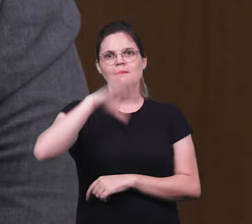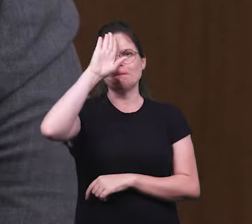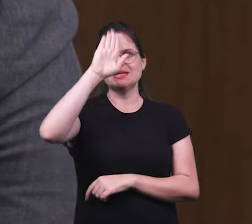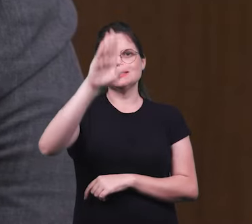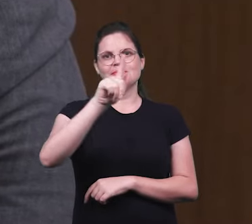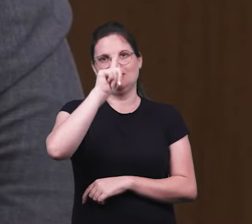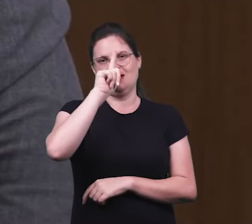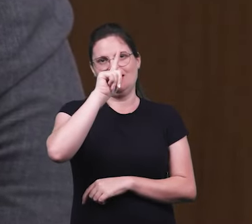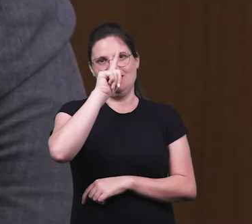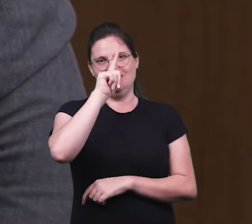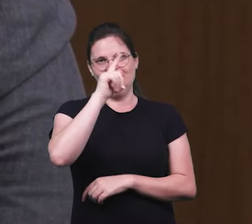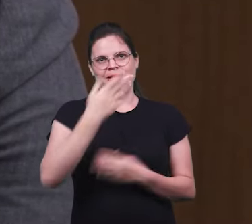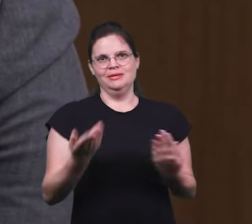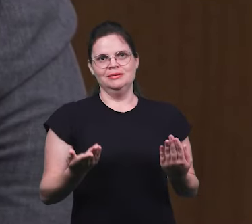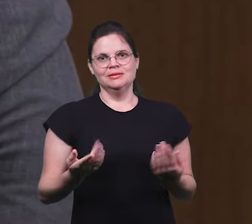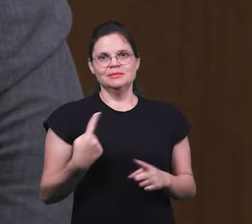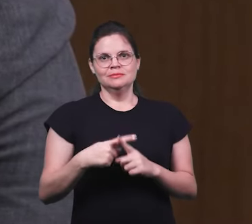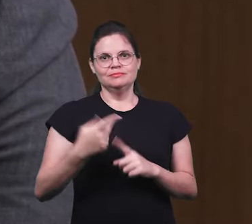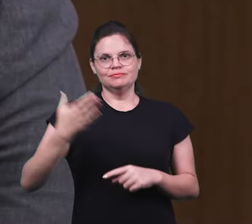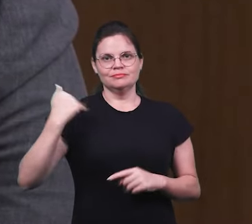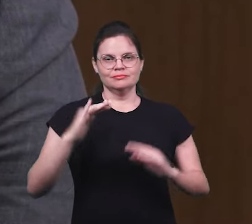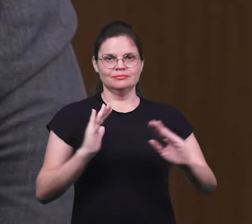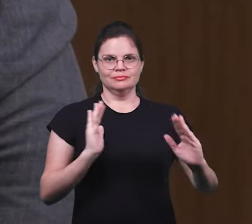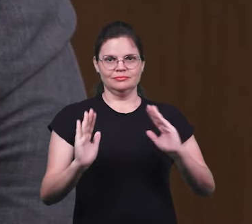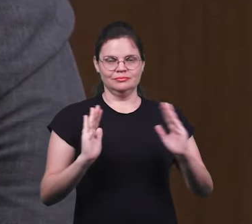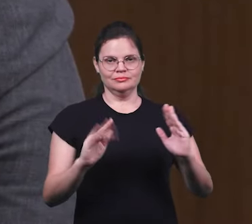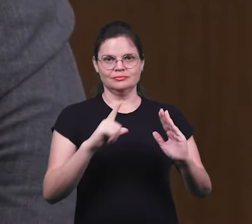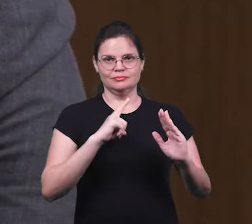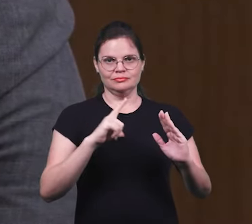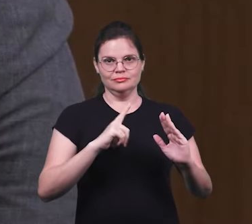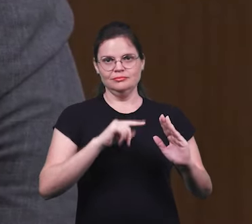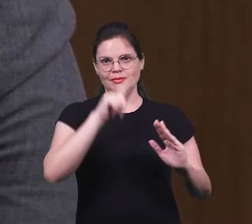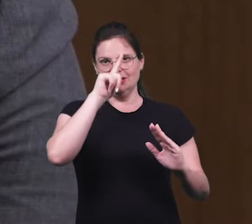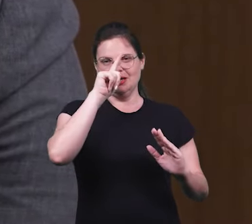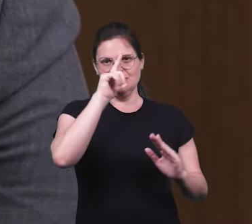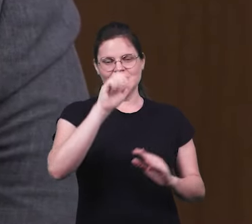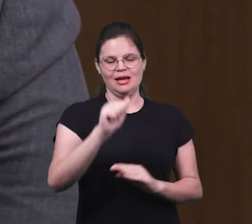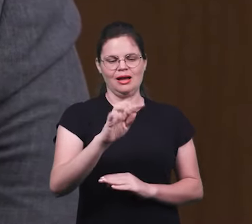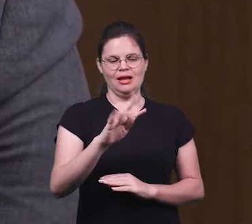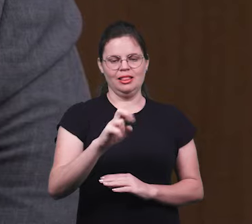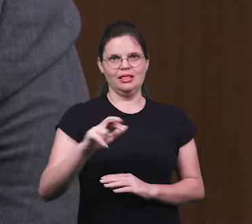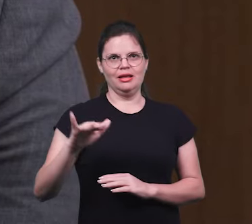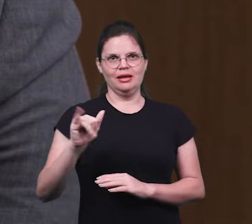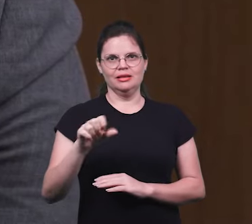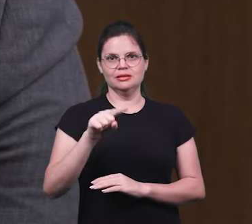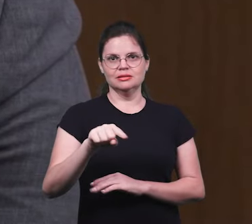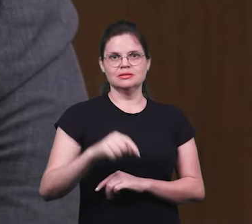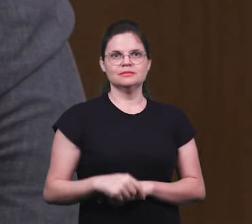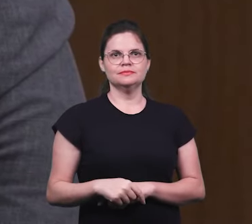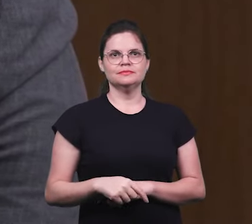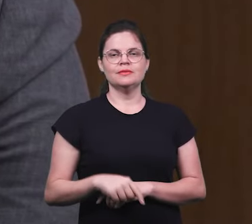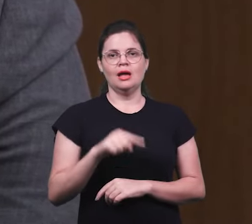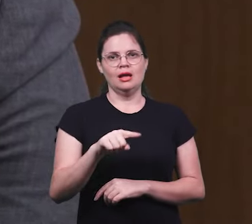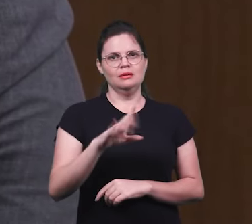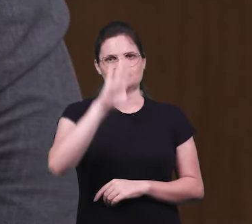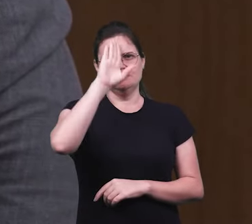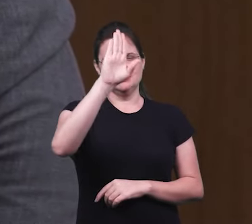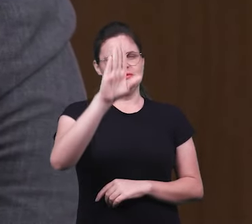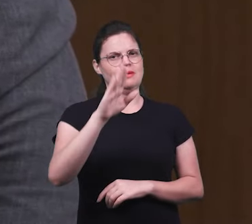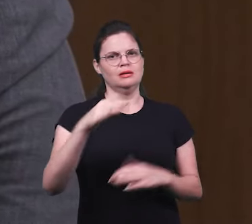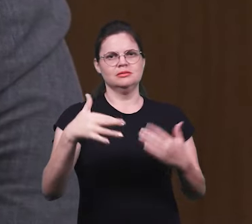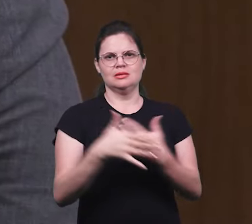do mundo grego antigo, né? O mundo grego antigo, no período clássico e arcaico, eles não tinham uma unidade política, eram cidades-estados. E Atenas